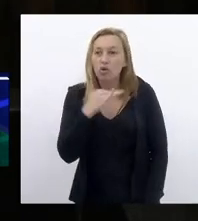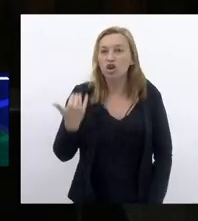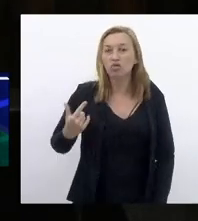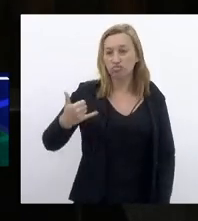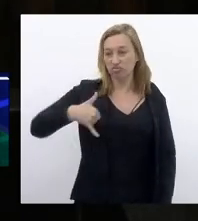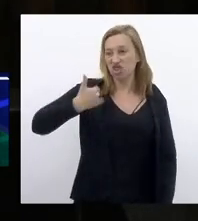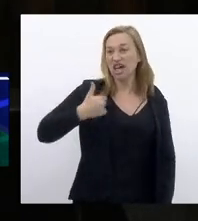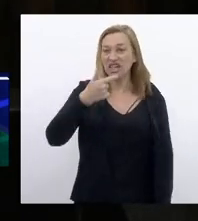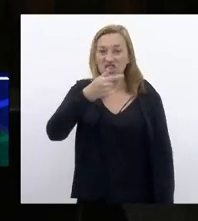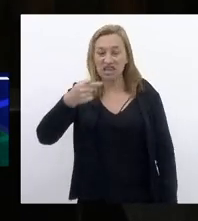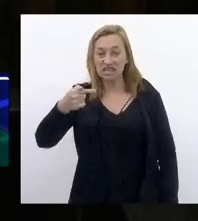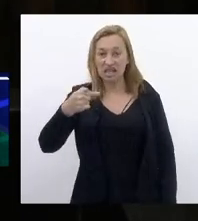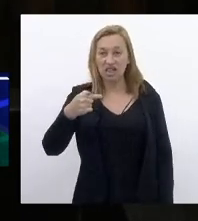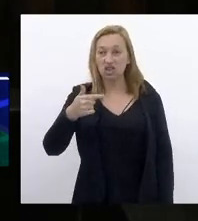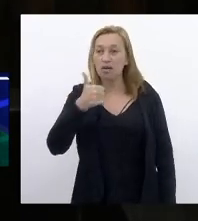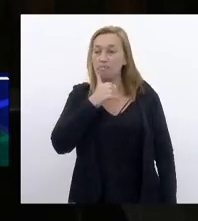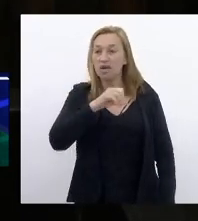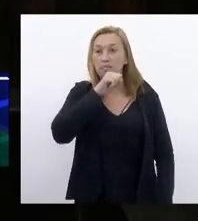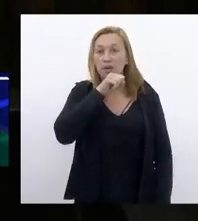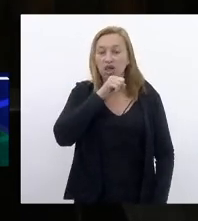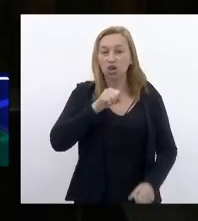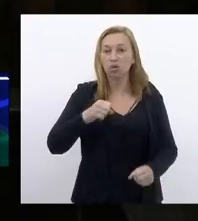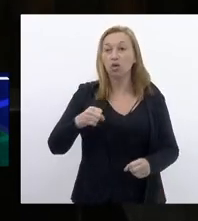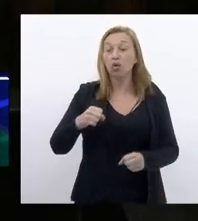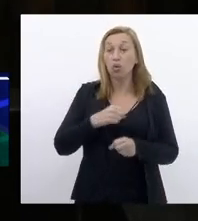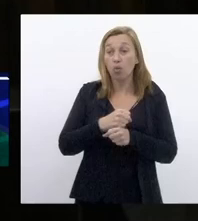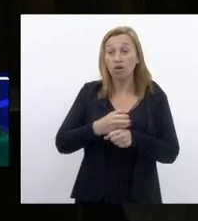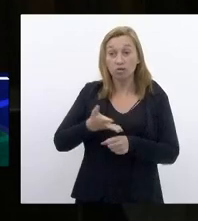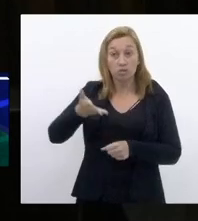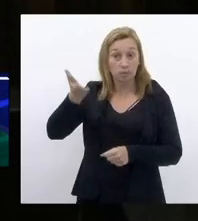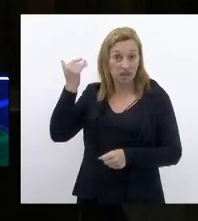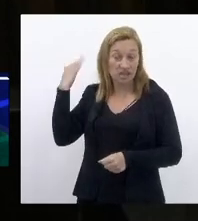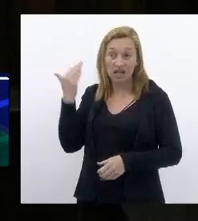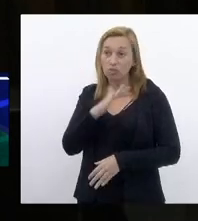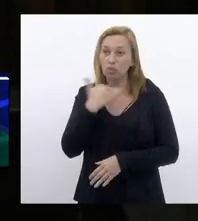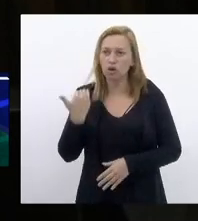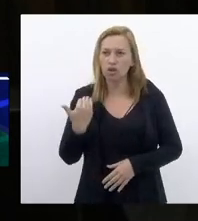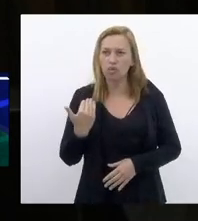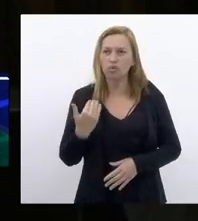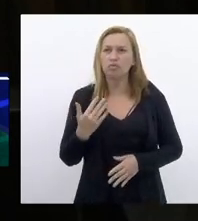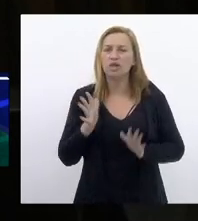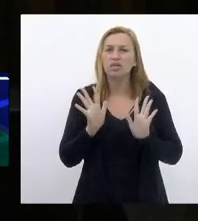idade. A minha mãe, que morreu ano passado, ela levou a minha família,